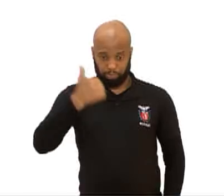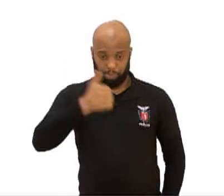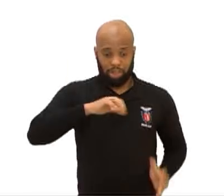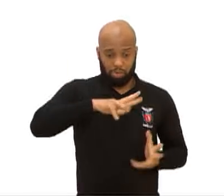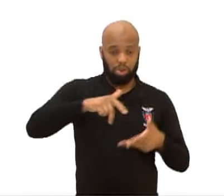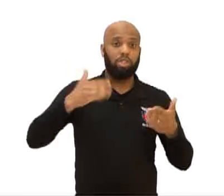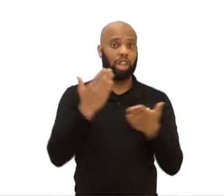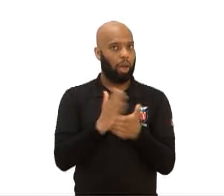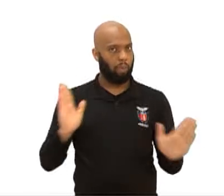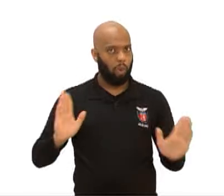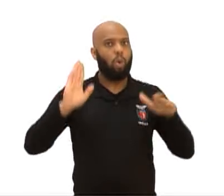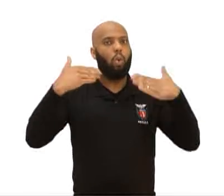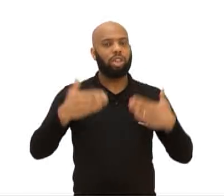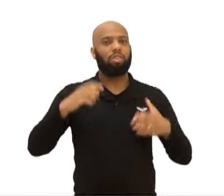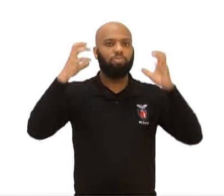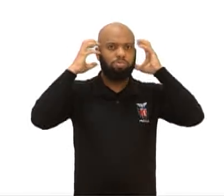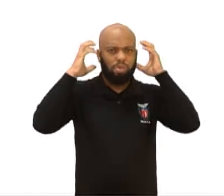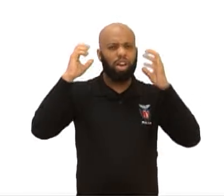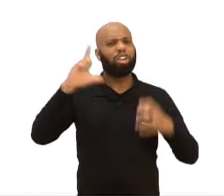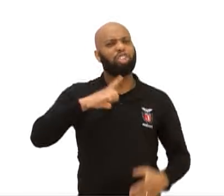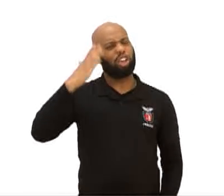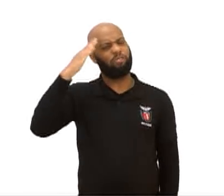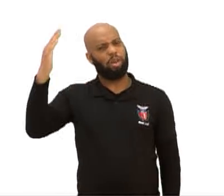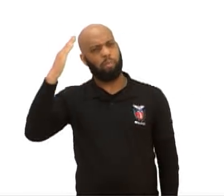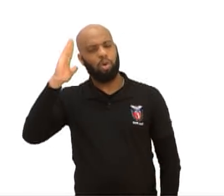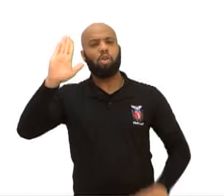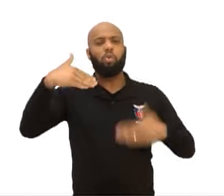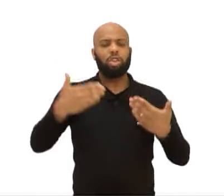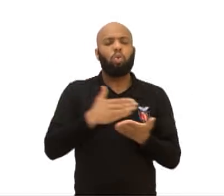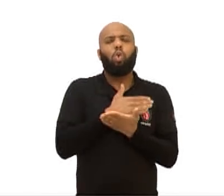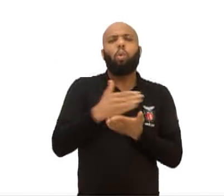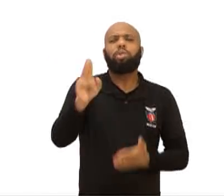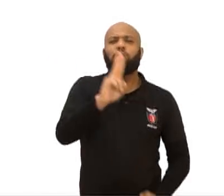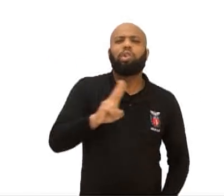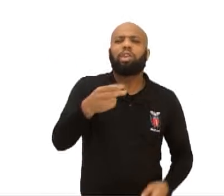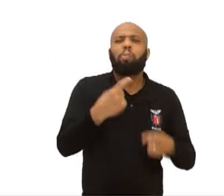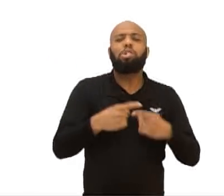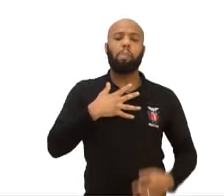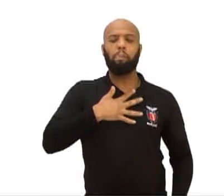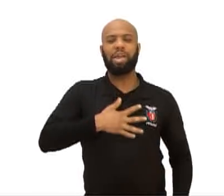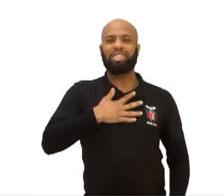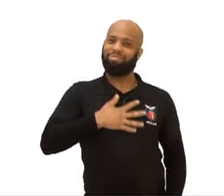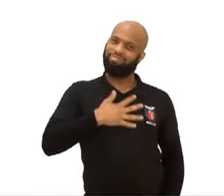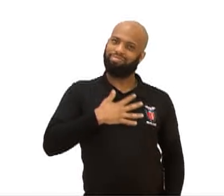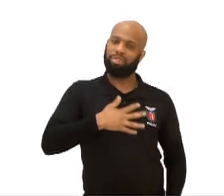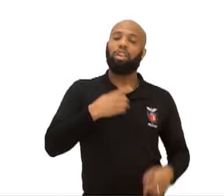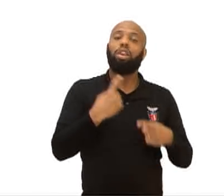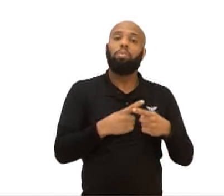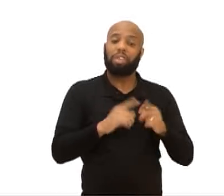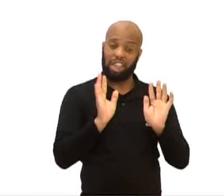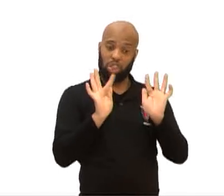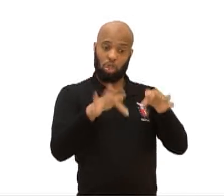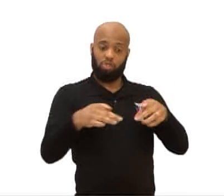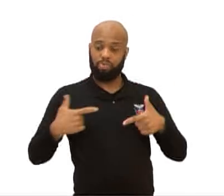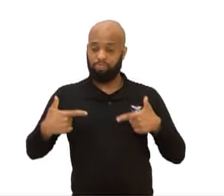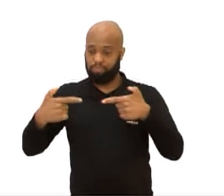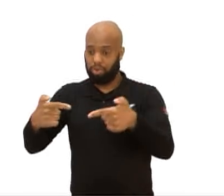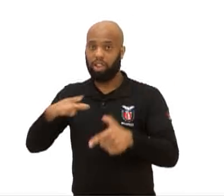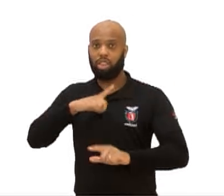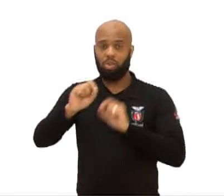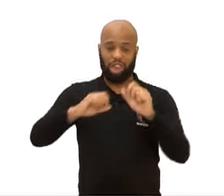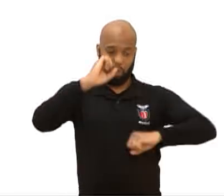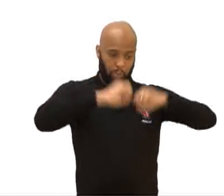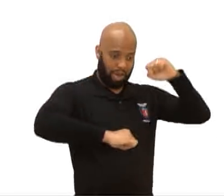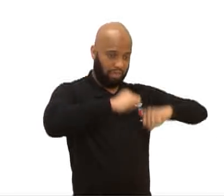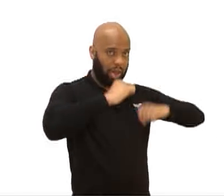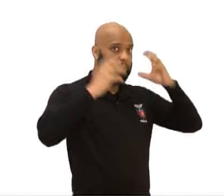os aparelhos se tornaram abundantes e sua função de entretenimento começou a ser percebida. No fim do conflito, uma